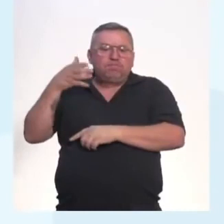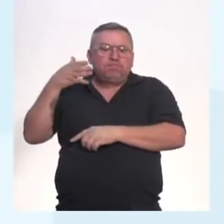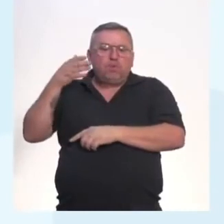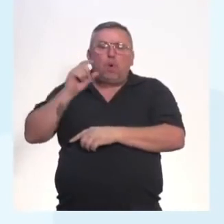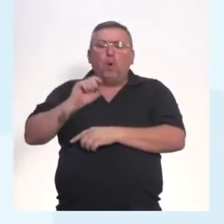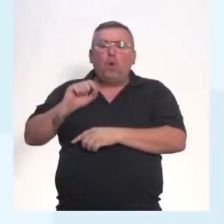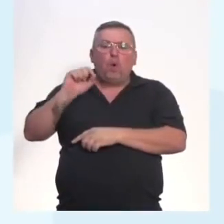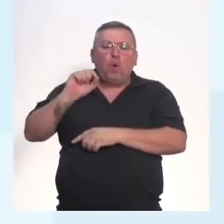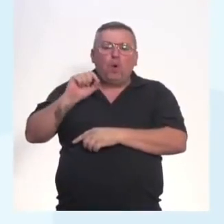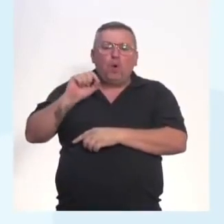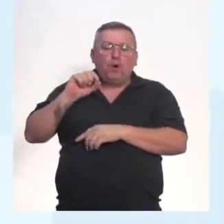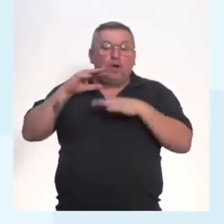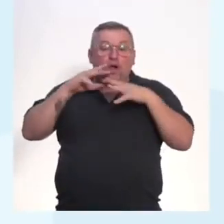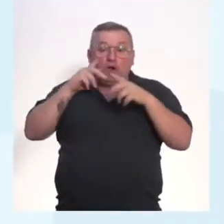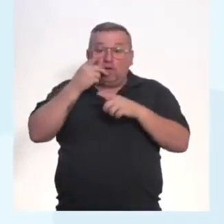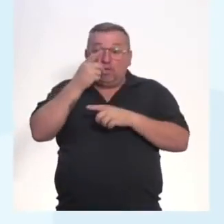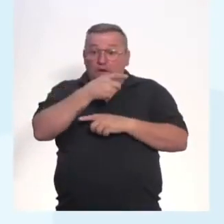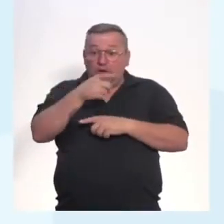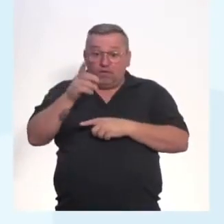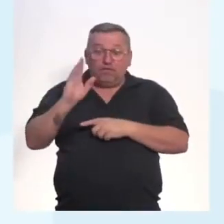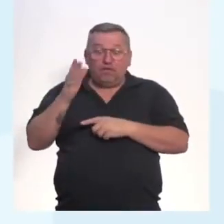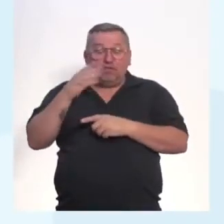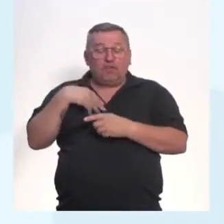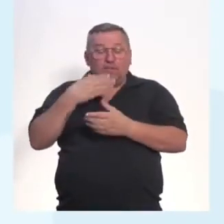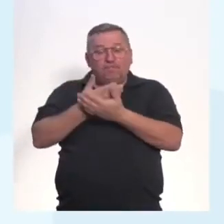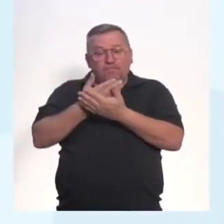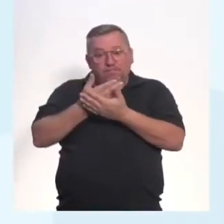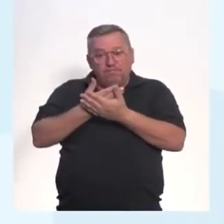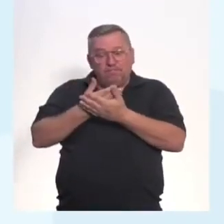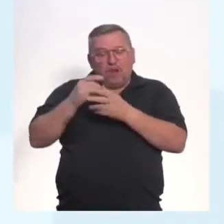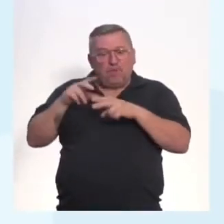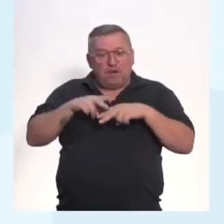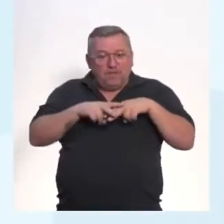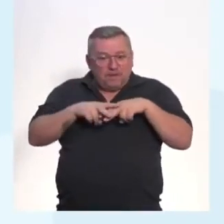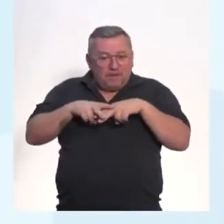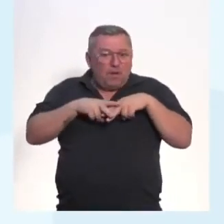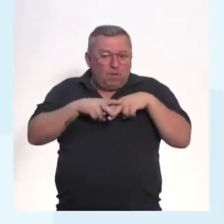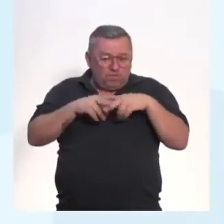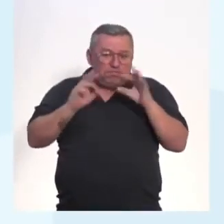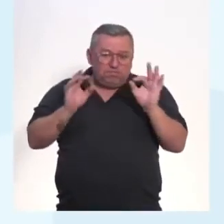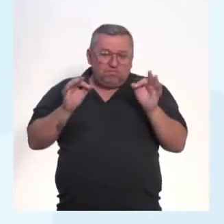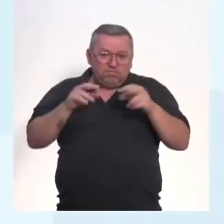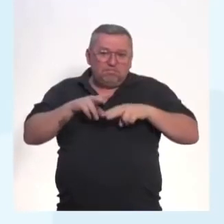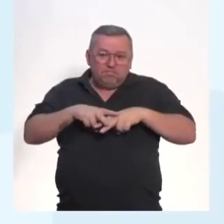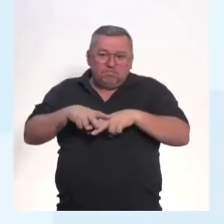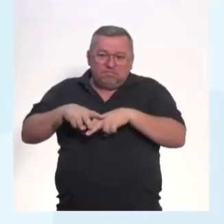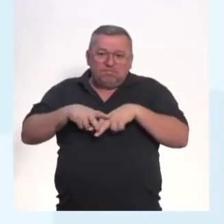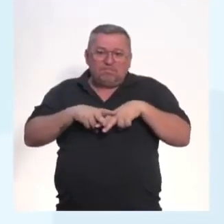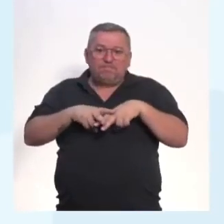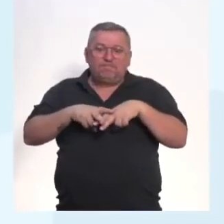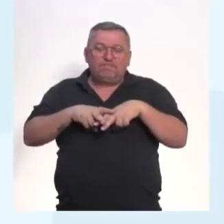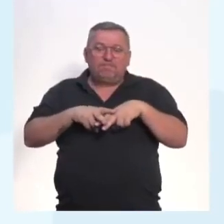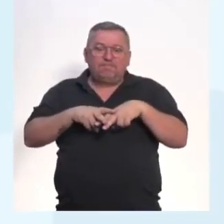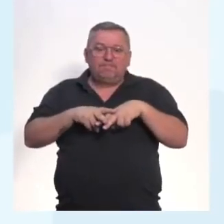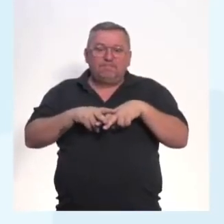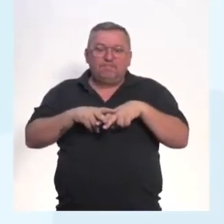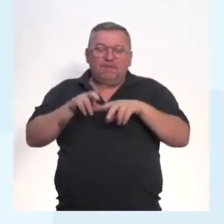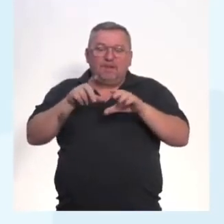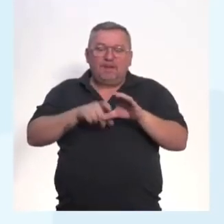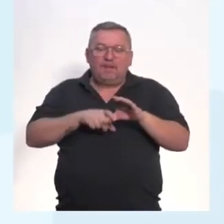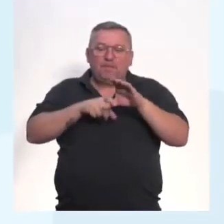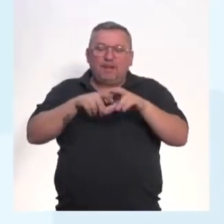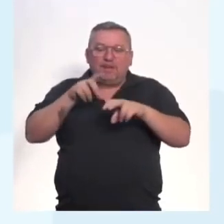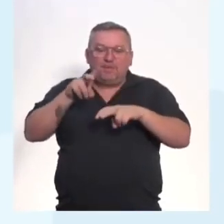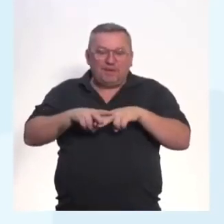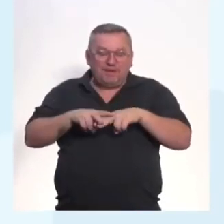É. Mônica. Tudo que eu estou falando aqui, vamos combinar que é uma espécie de revisão? Isso. Recuperação,